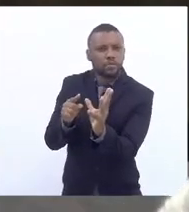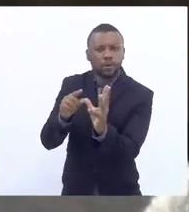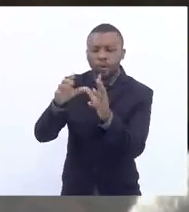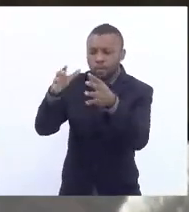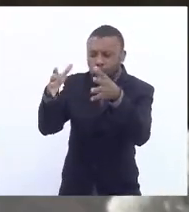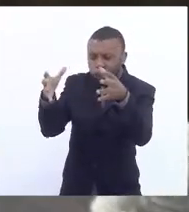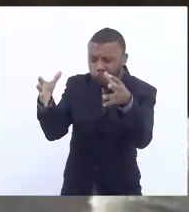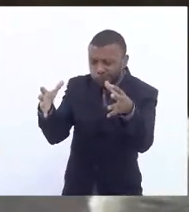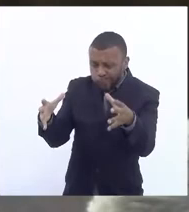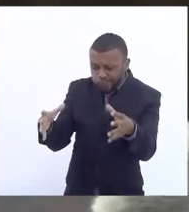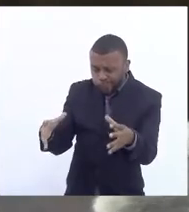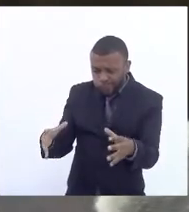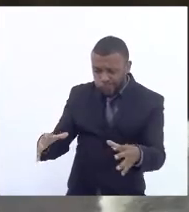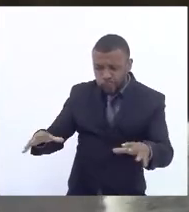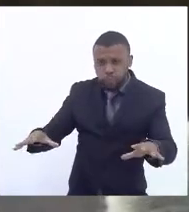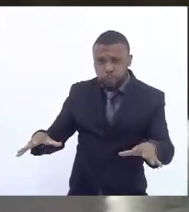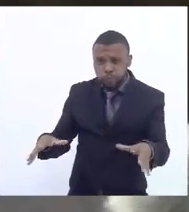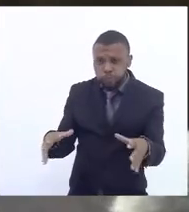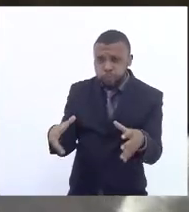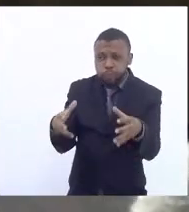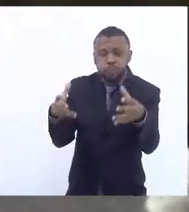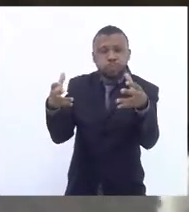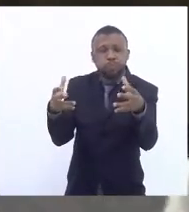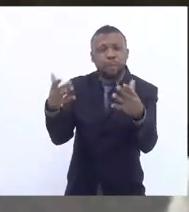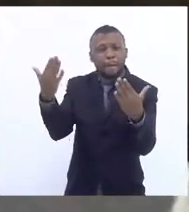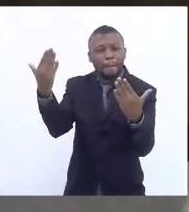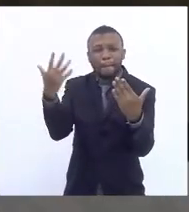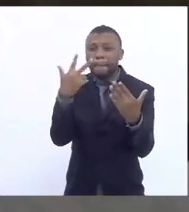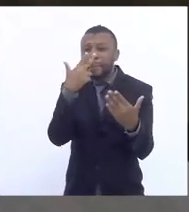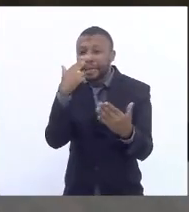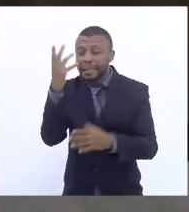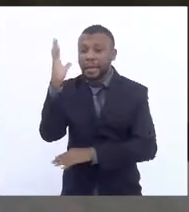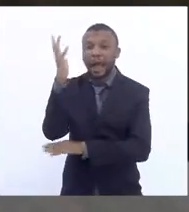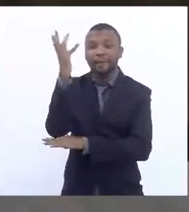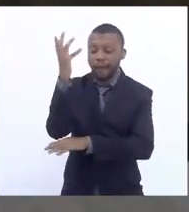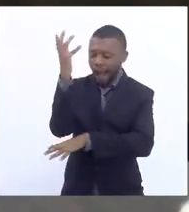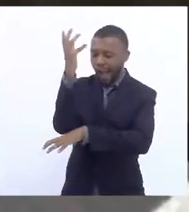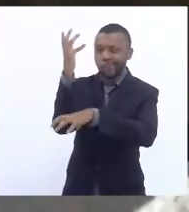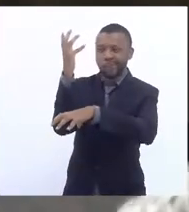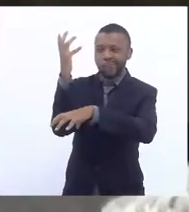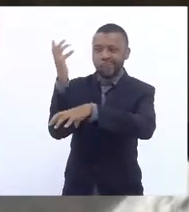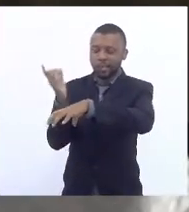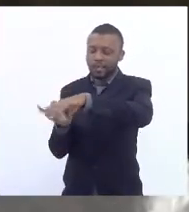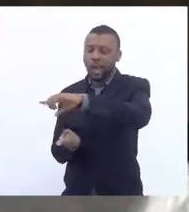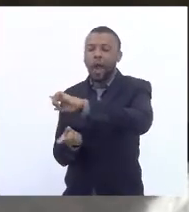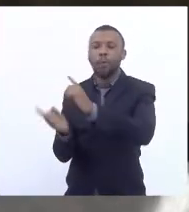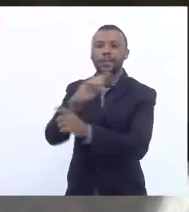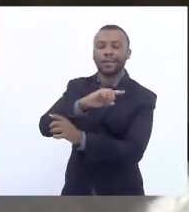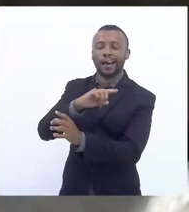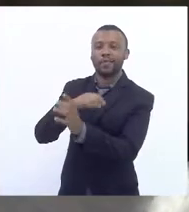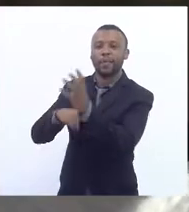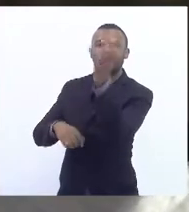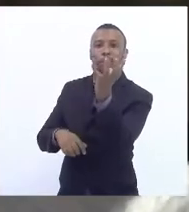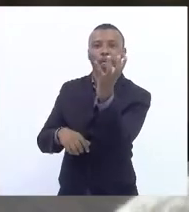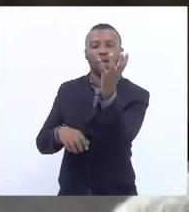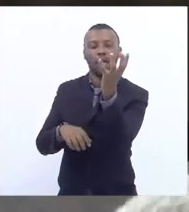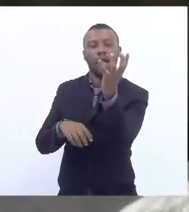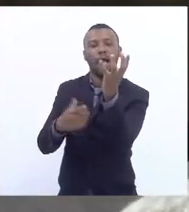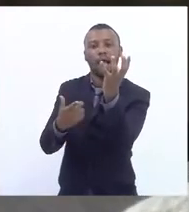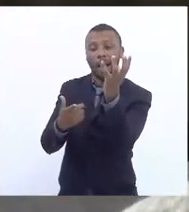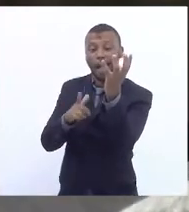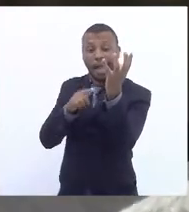avantajado, parece uma árvore de cabeça com as raízes para cima. A árvore que armazena